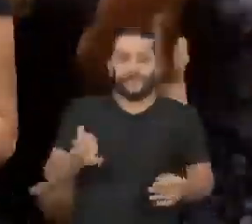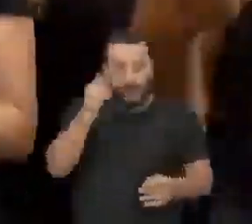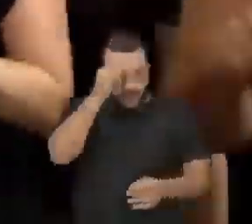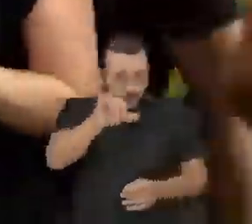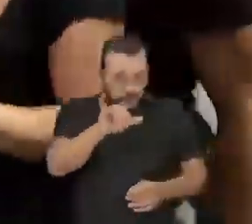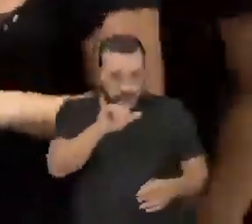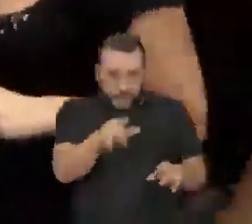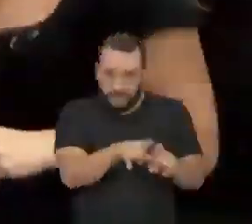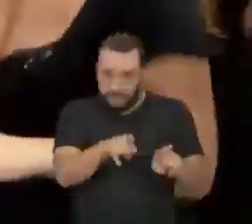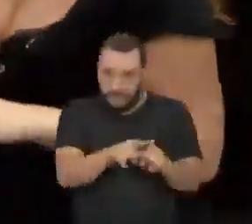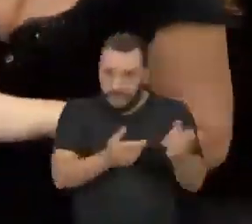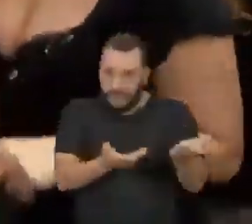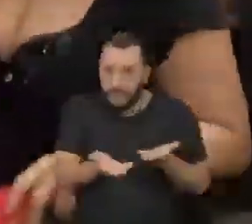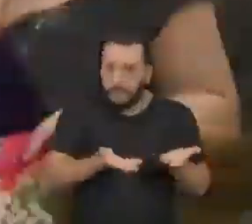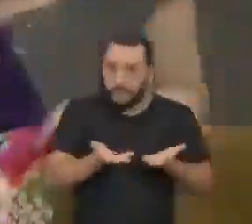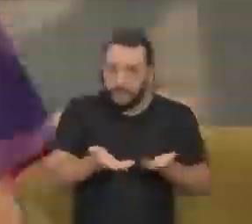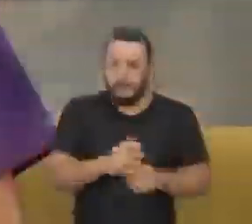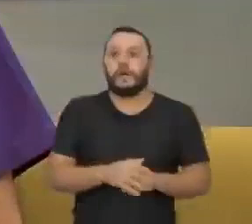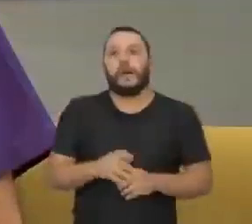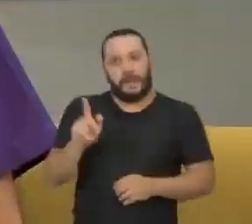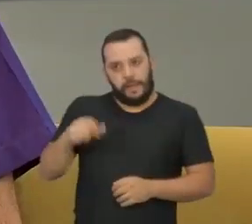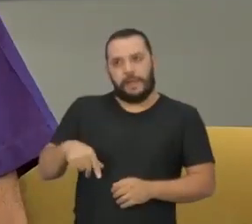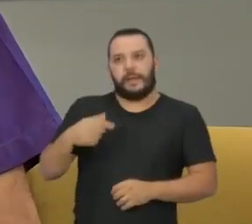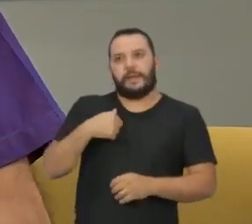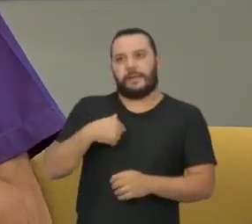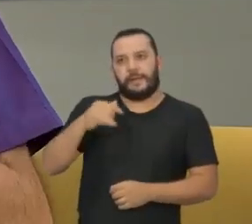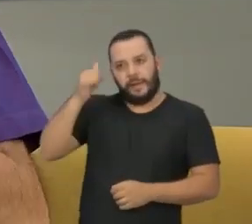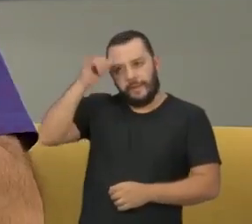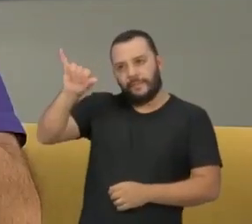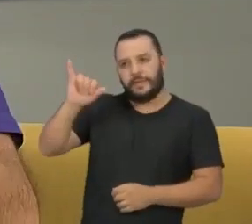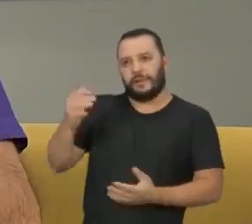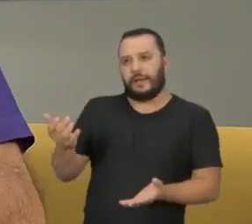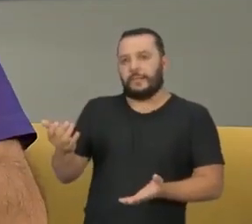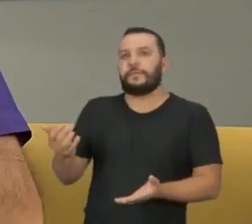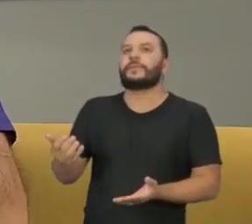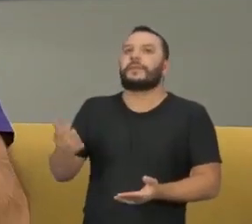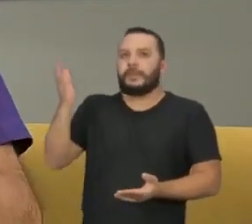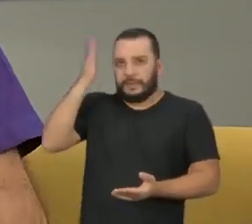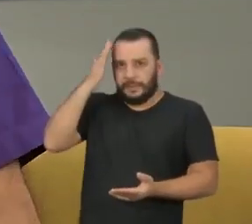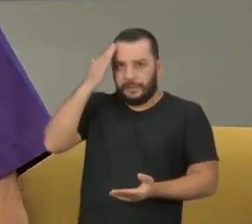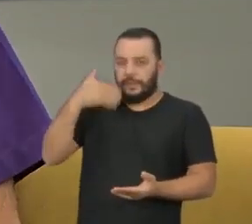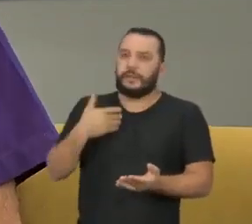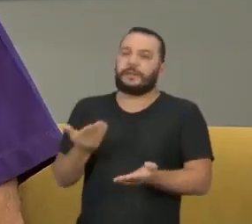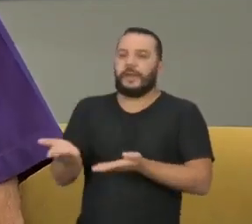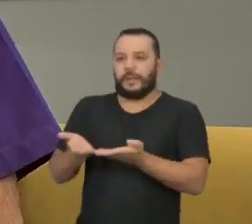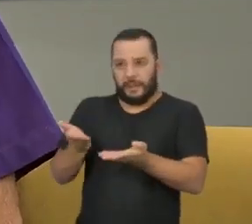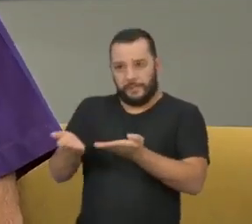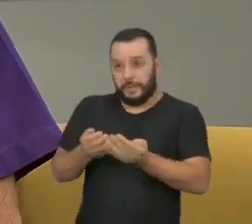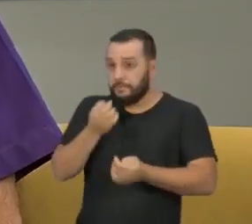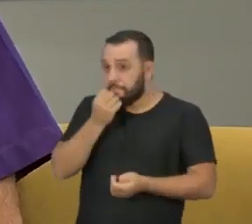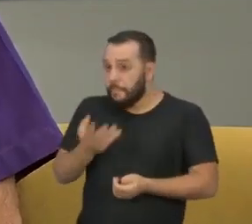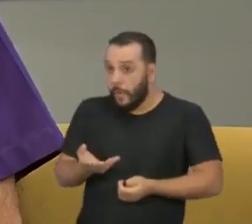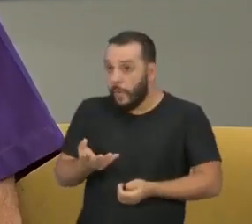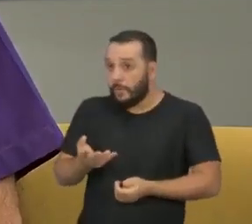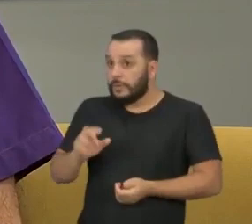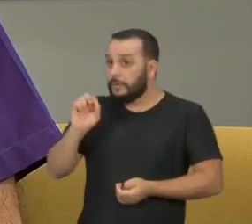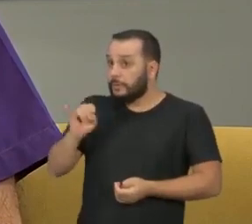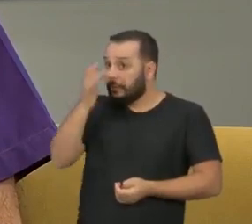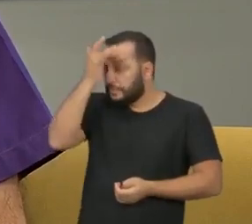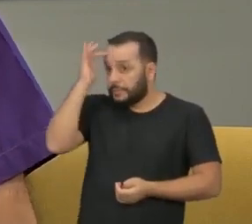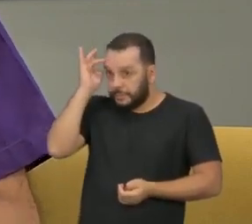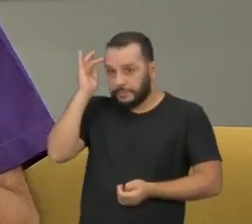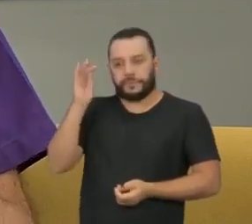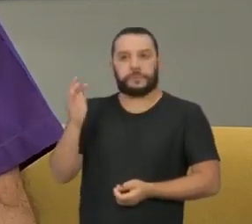tratamento? Basicamente na prevenção. A gente sabe que o tratamento vai bem quando a pessoa